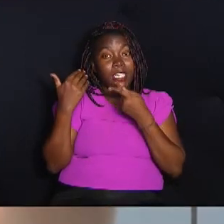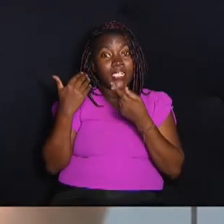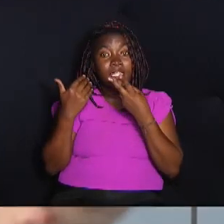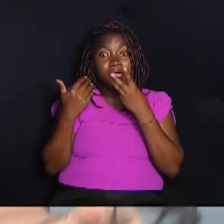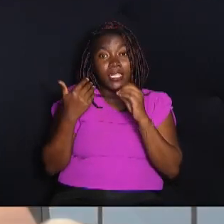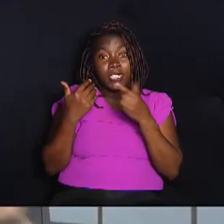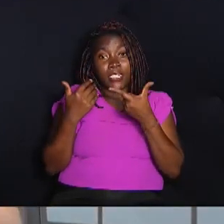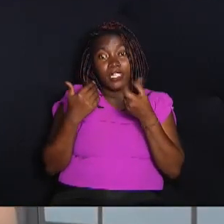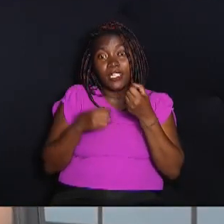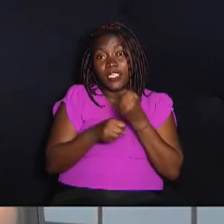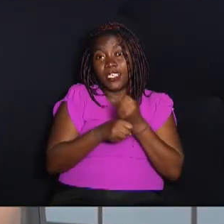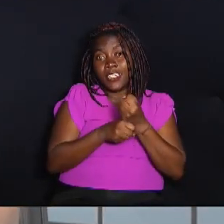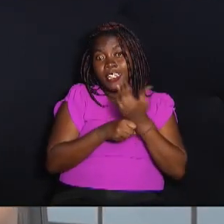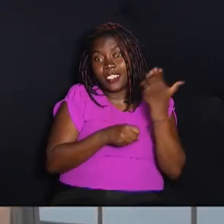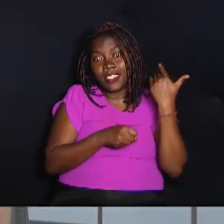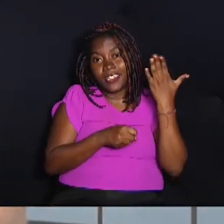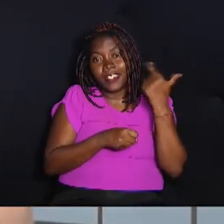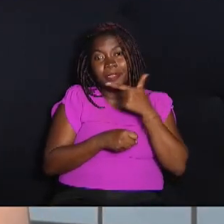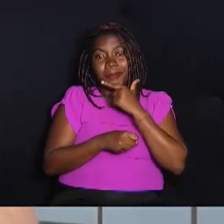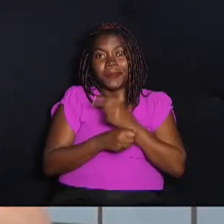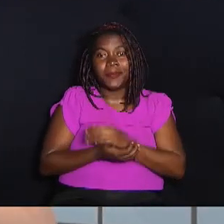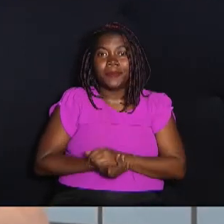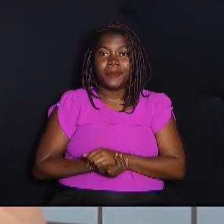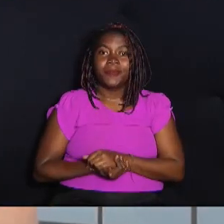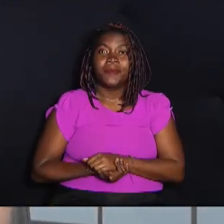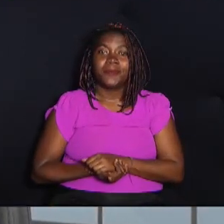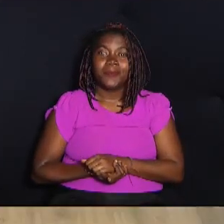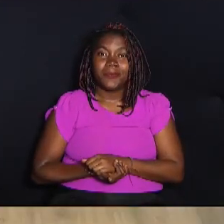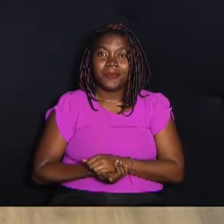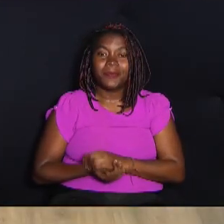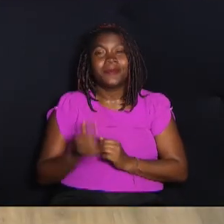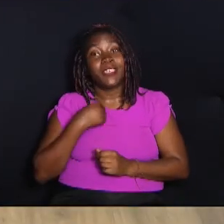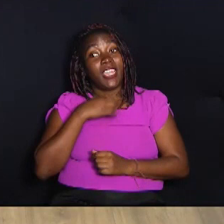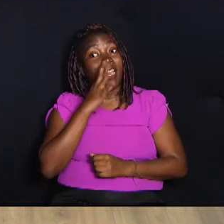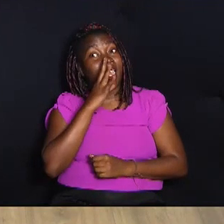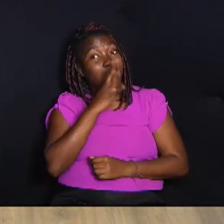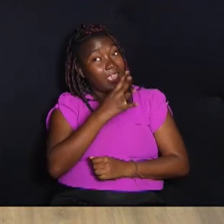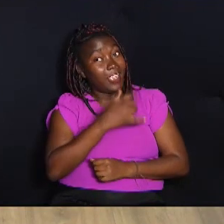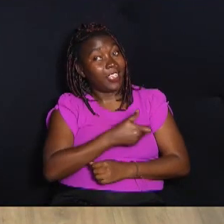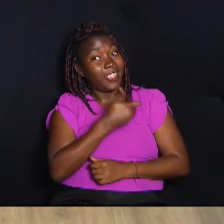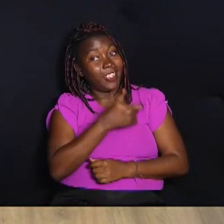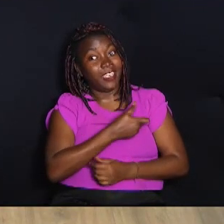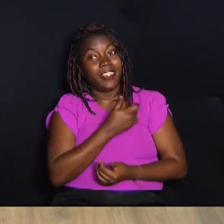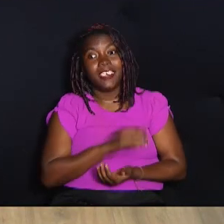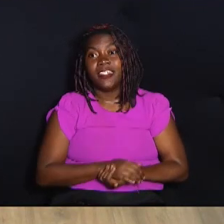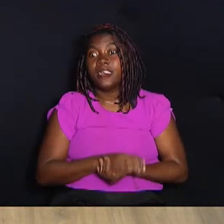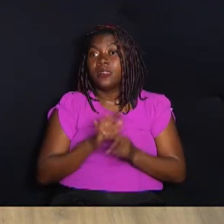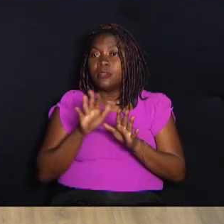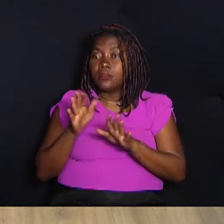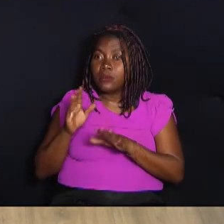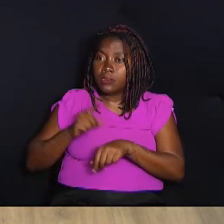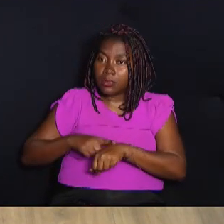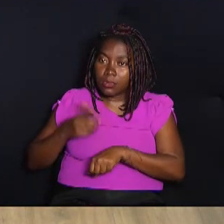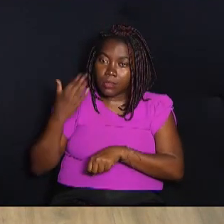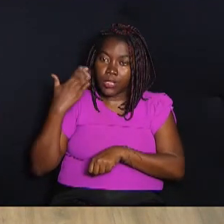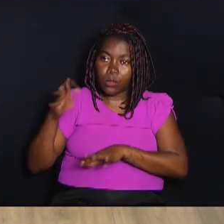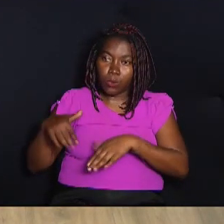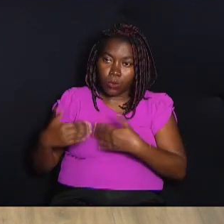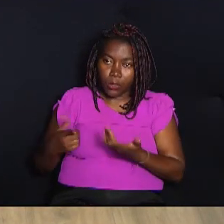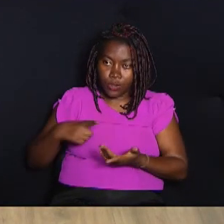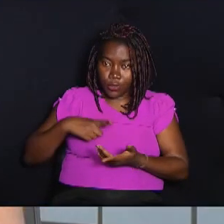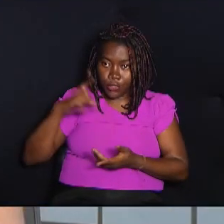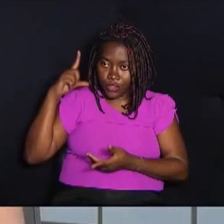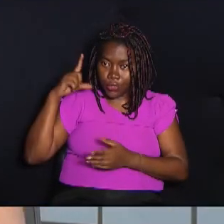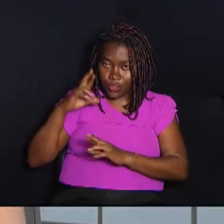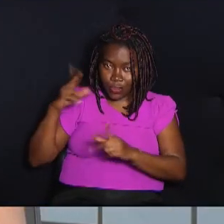20 anos você atrás. Você estudou isso. Você estudou. Pouco tempo, né? Vou denunciar aqui a minha idade. Mas há um tempo atrás, quando você tinha uma diferença